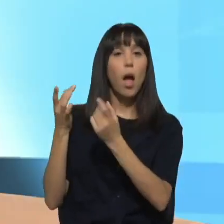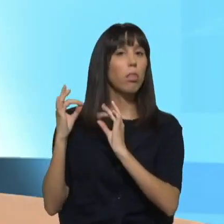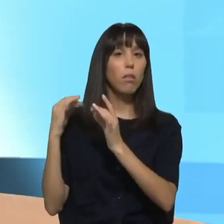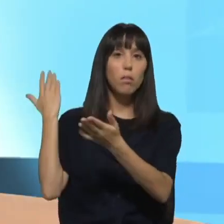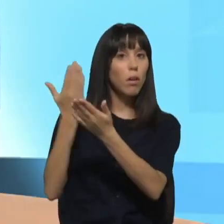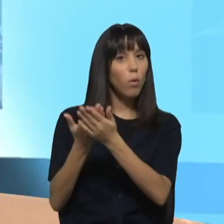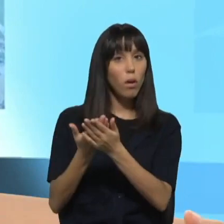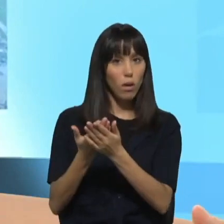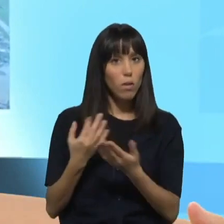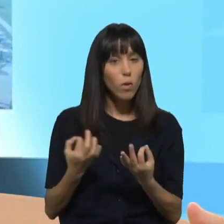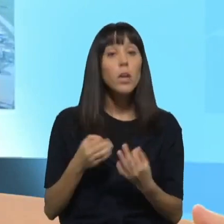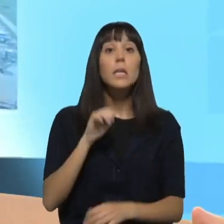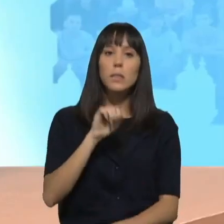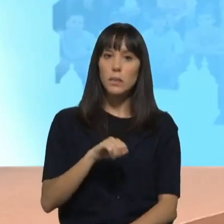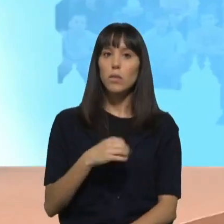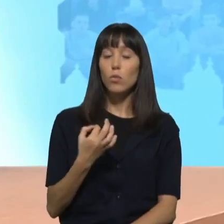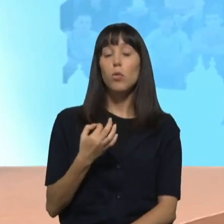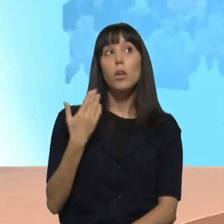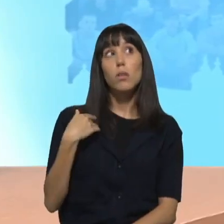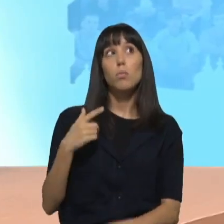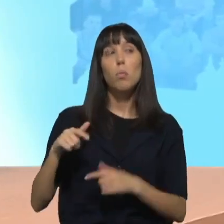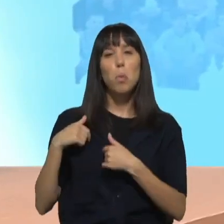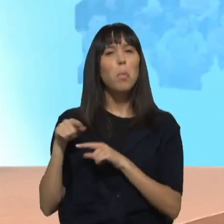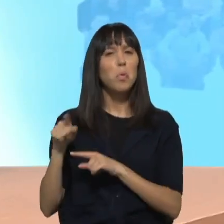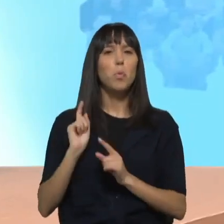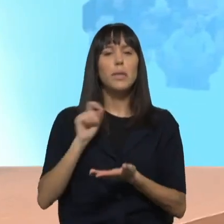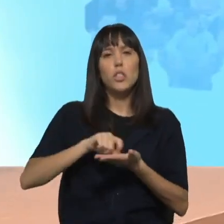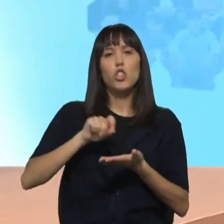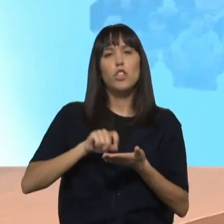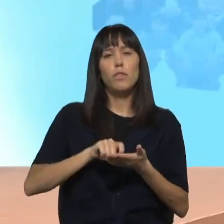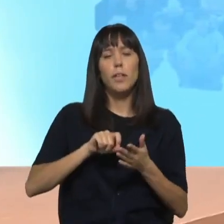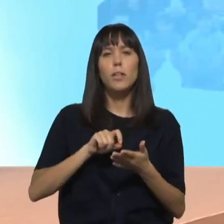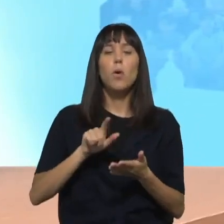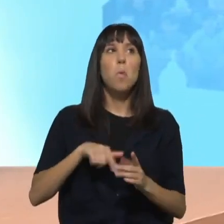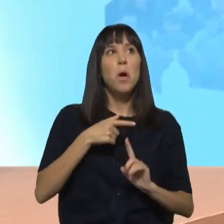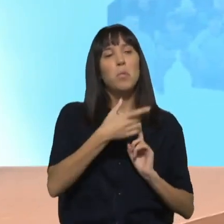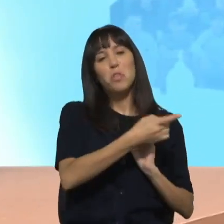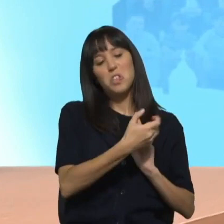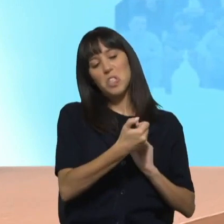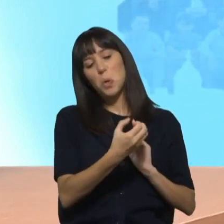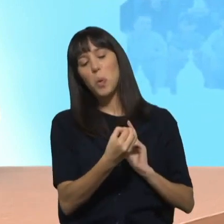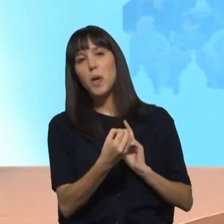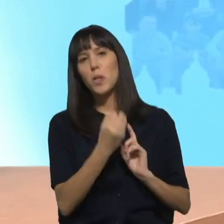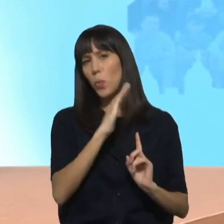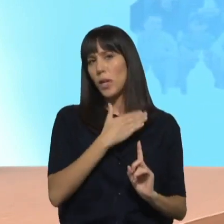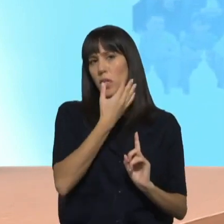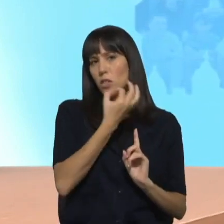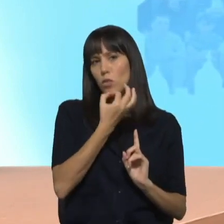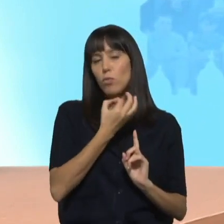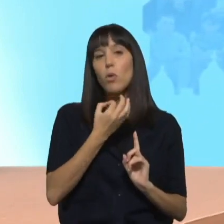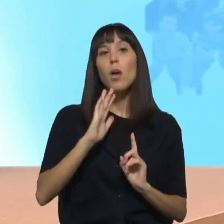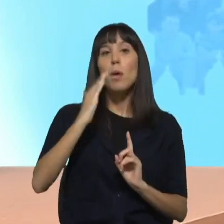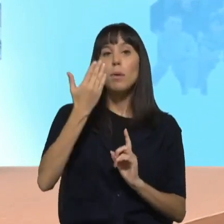nossos dias. É muito interessante. Ele começa a escrever mesmo nos anos 50, mesmo as suas teses são dos princípios dos anos 50, sobre a Casa